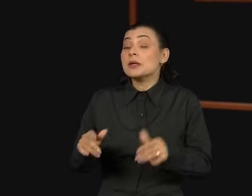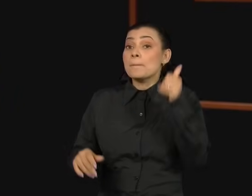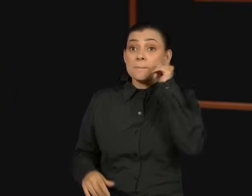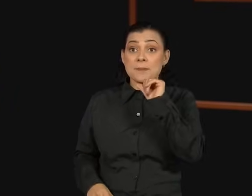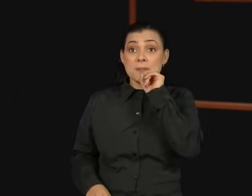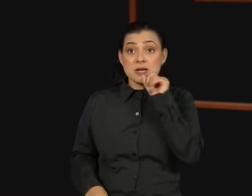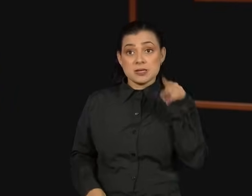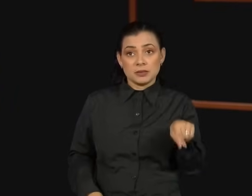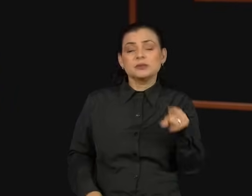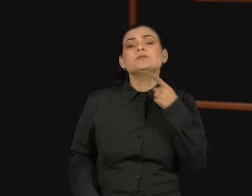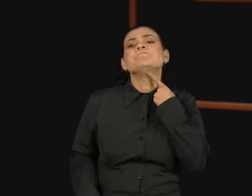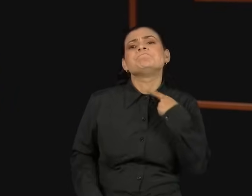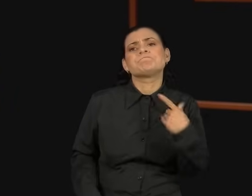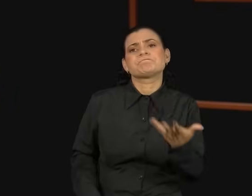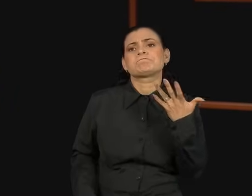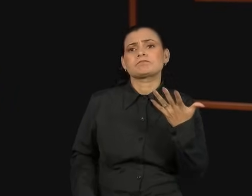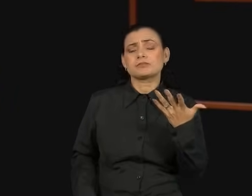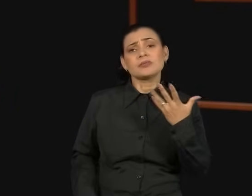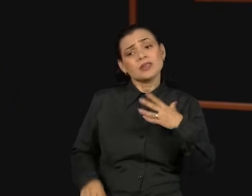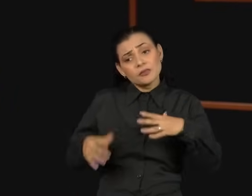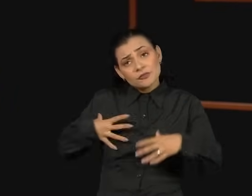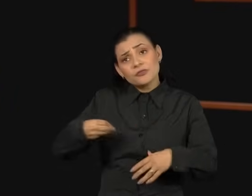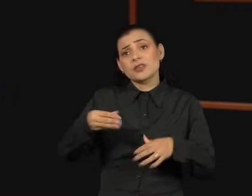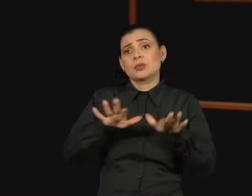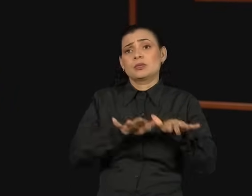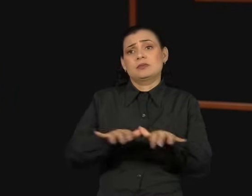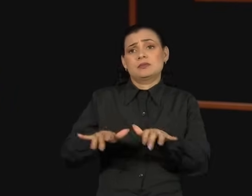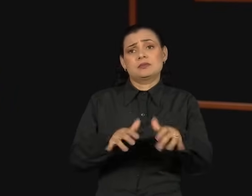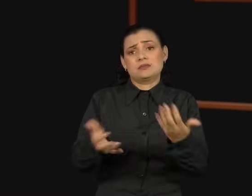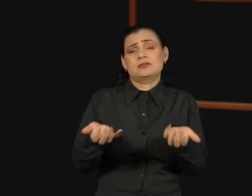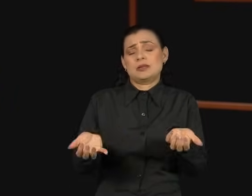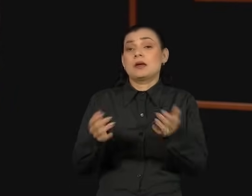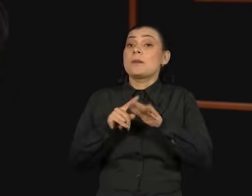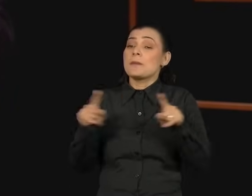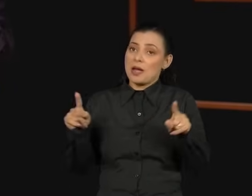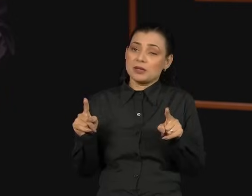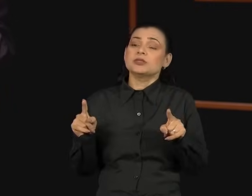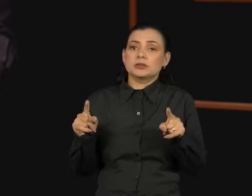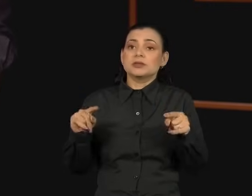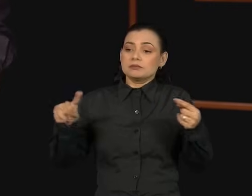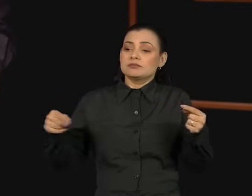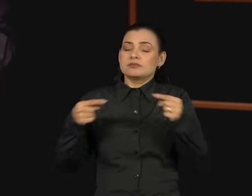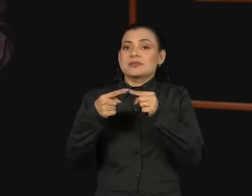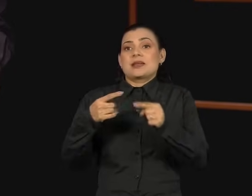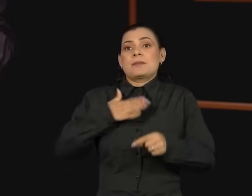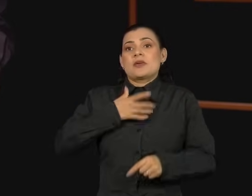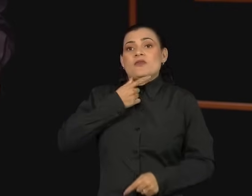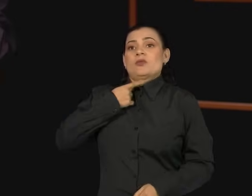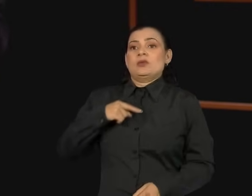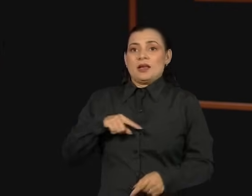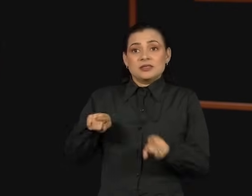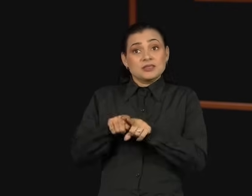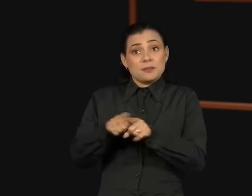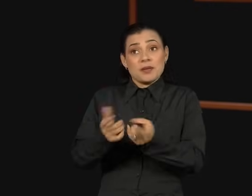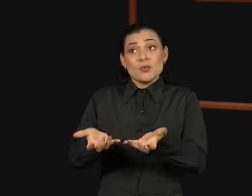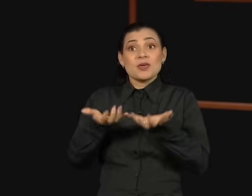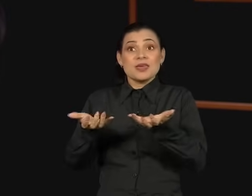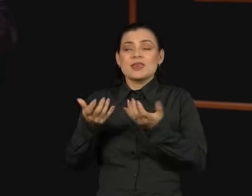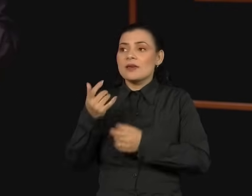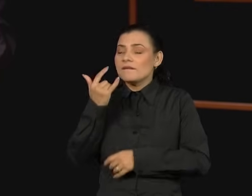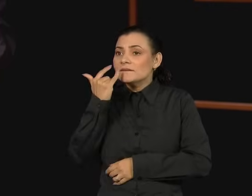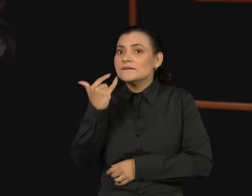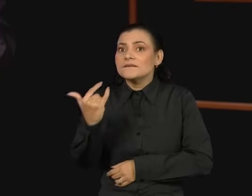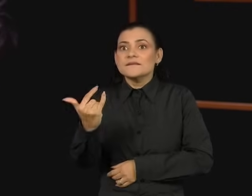esse desejo de que um filho tocasse piano, e aquilo correspondeu à minha vontade. Eu também sempre, quando